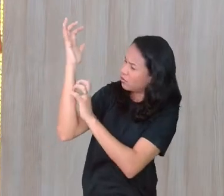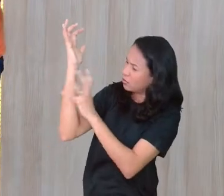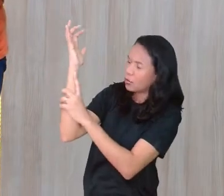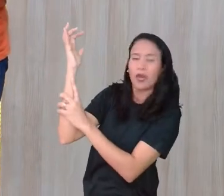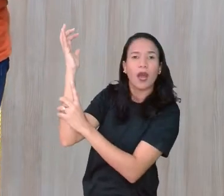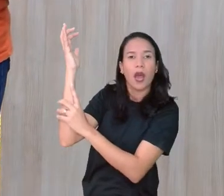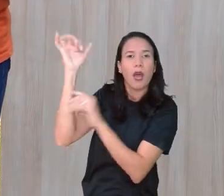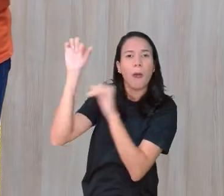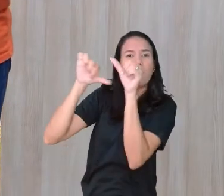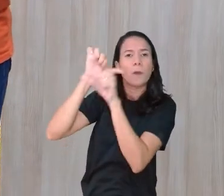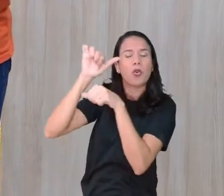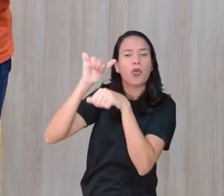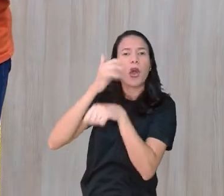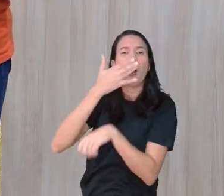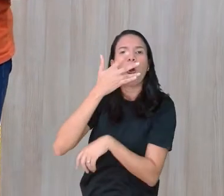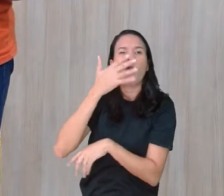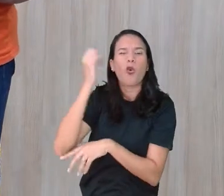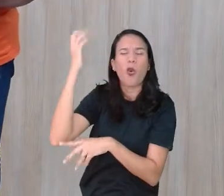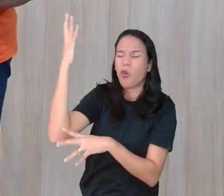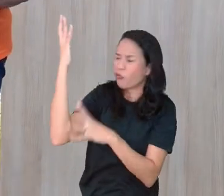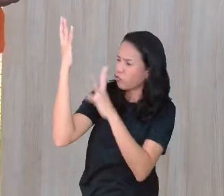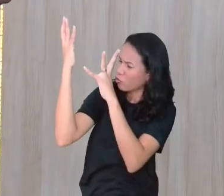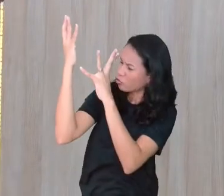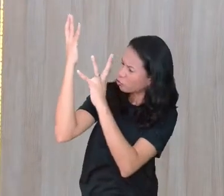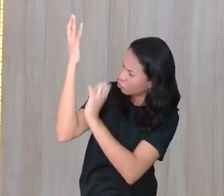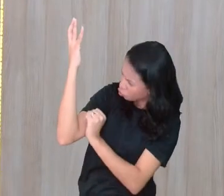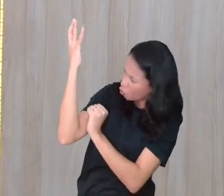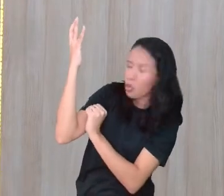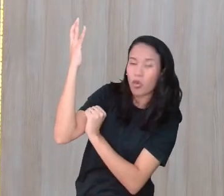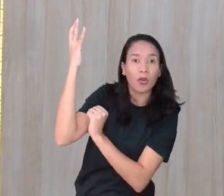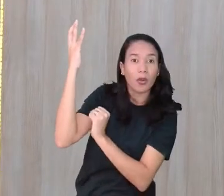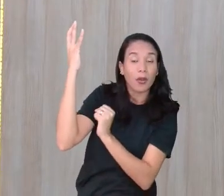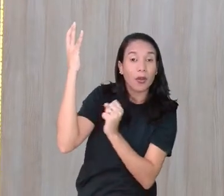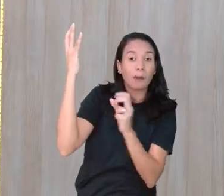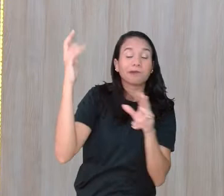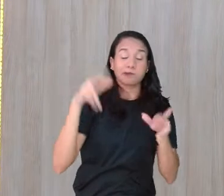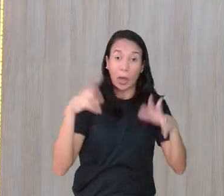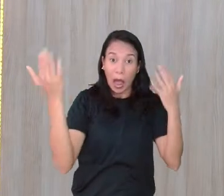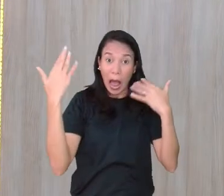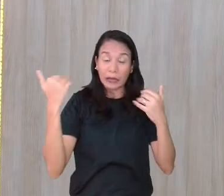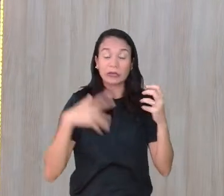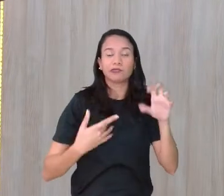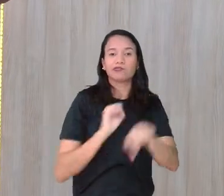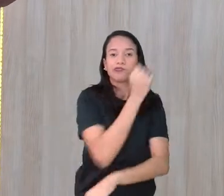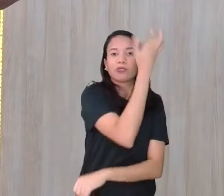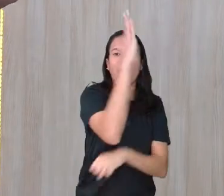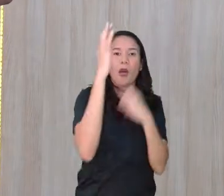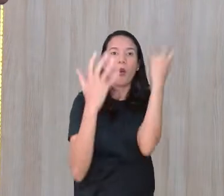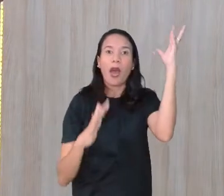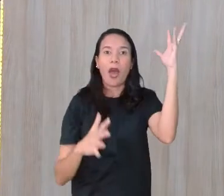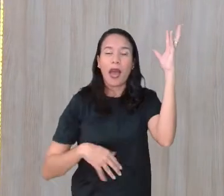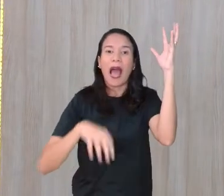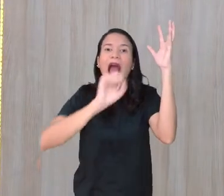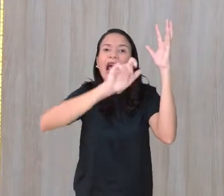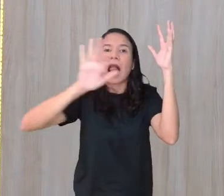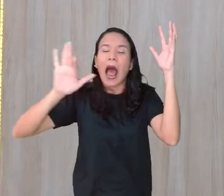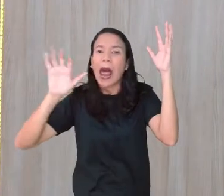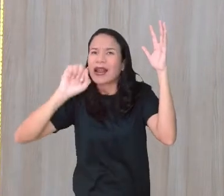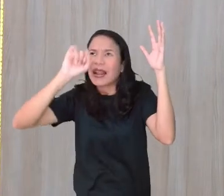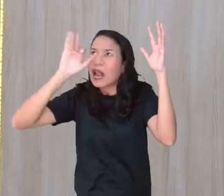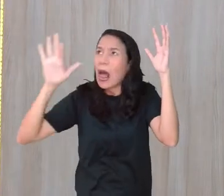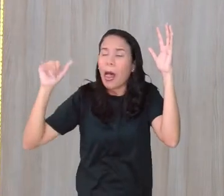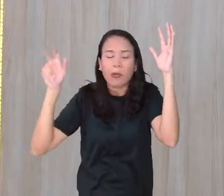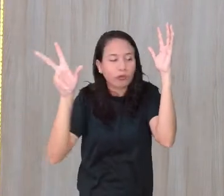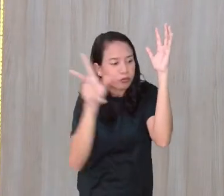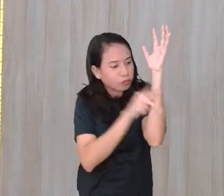que acontecia? Estava tudo muito escuro. Então, as mariposas escuras se camuflavam, enquanto as mariposas claras